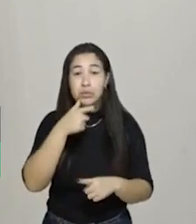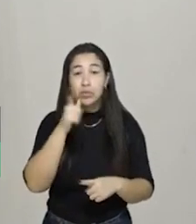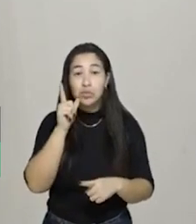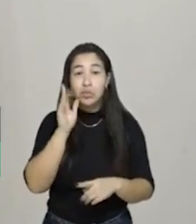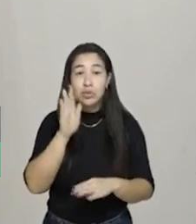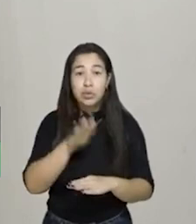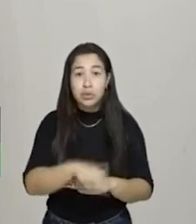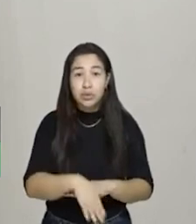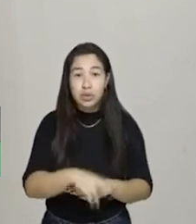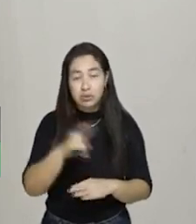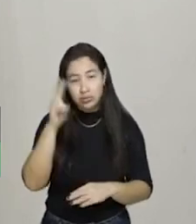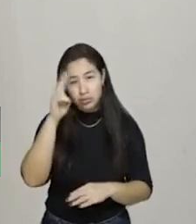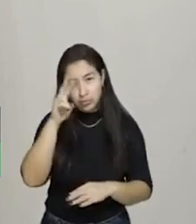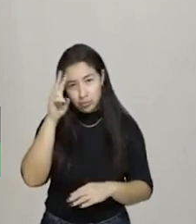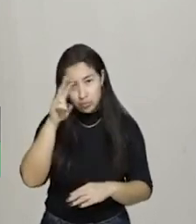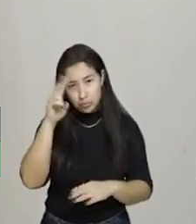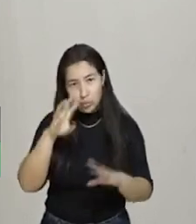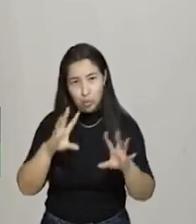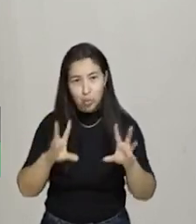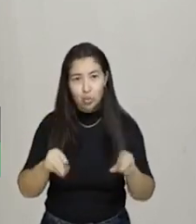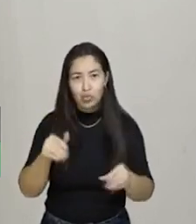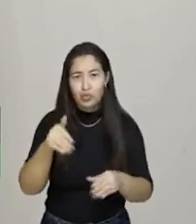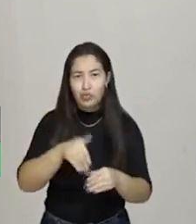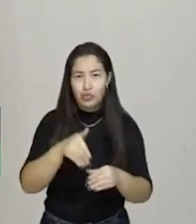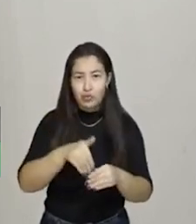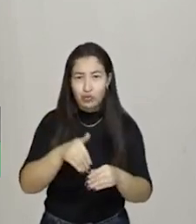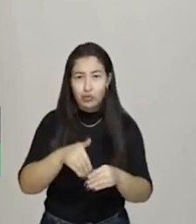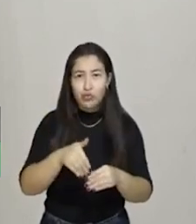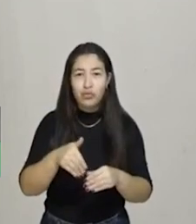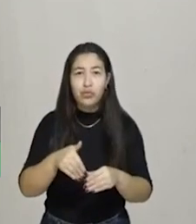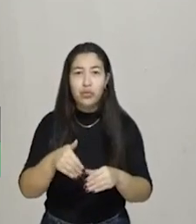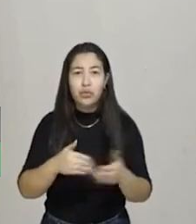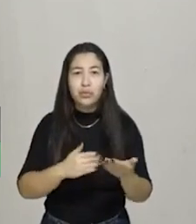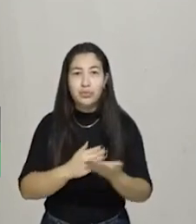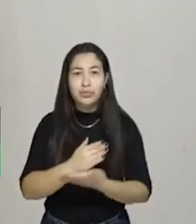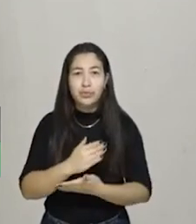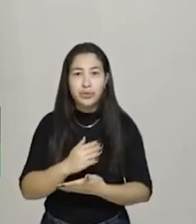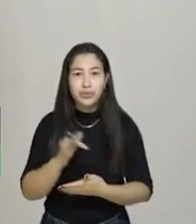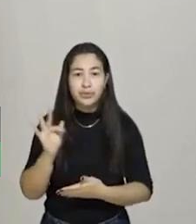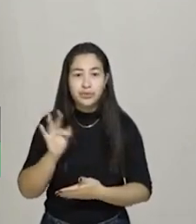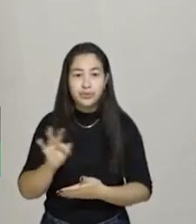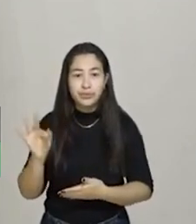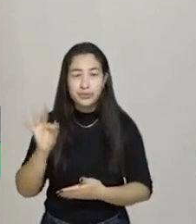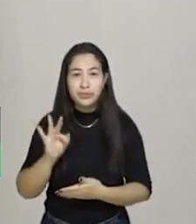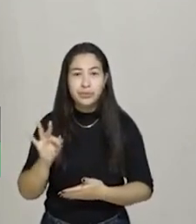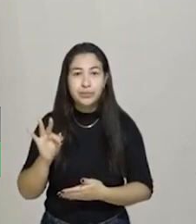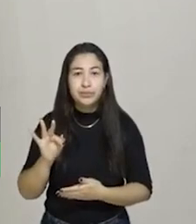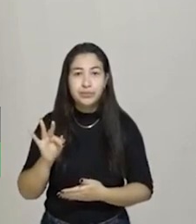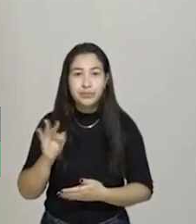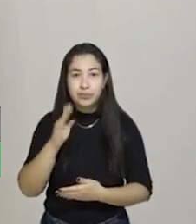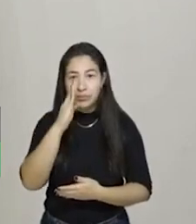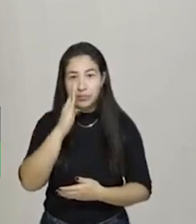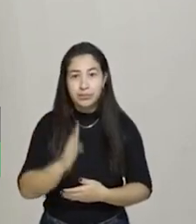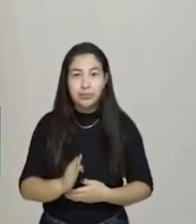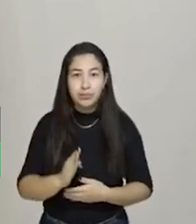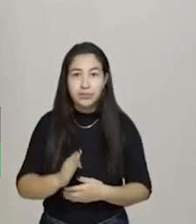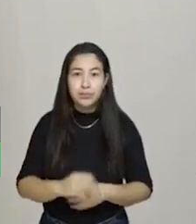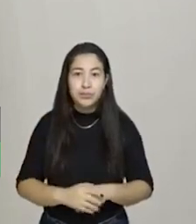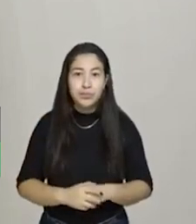daquela tarde Histórica de uma votação histórica que aprovou a universidade gratuita